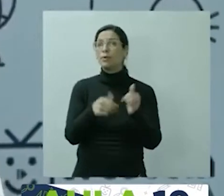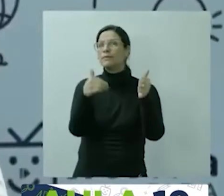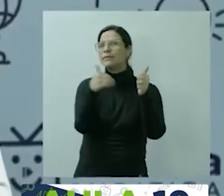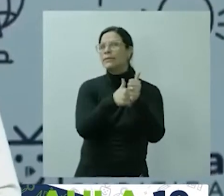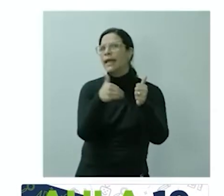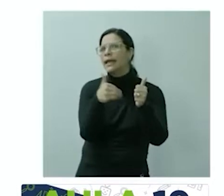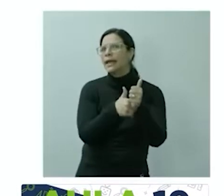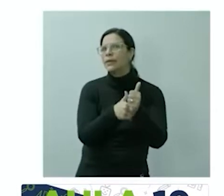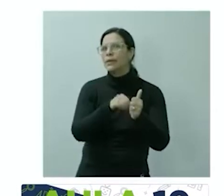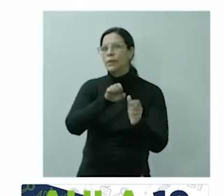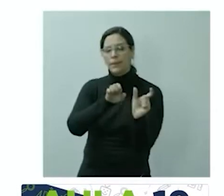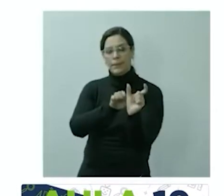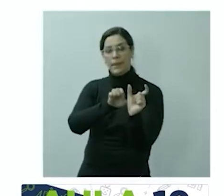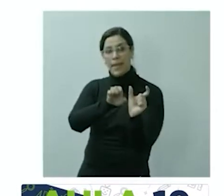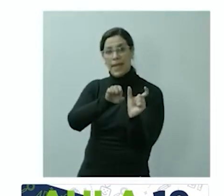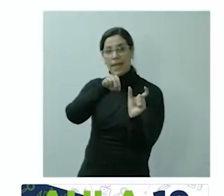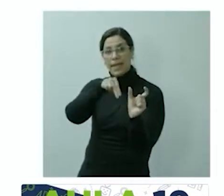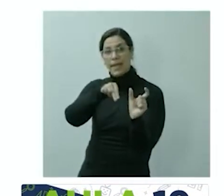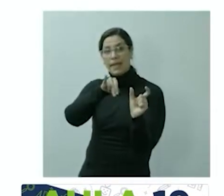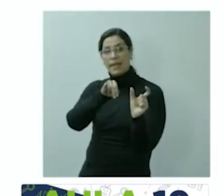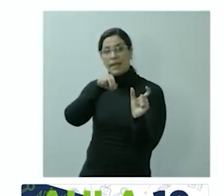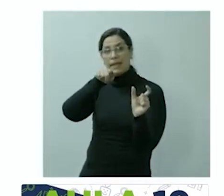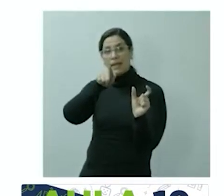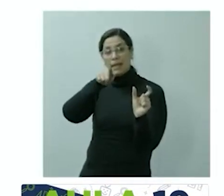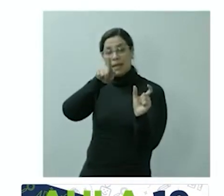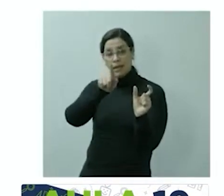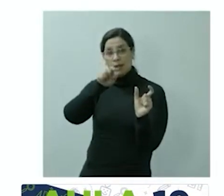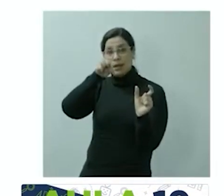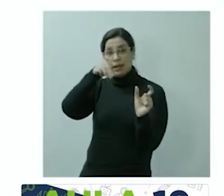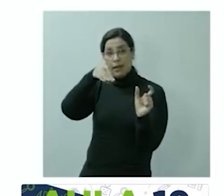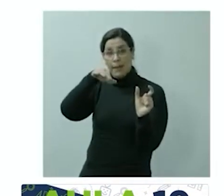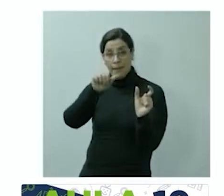enigma. Duas palavras que estão